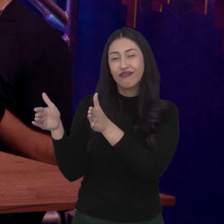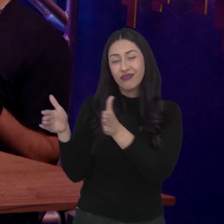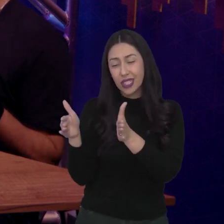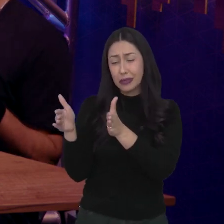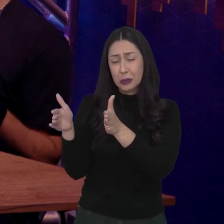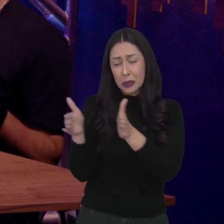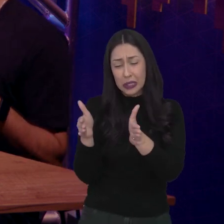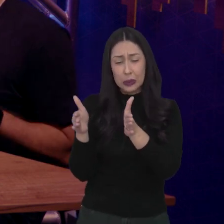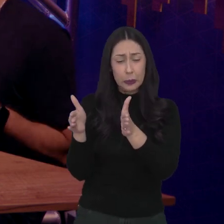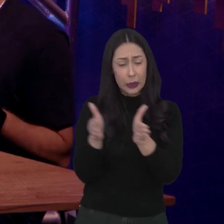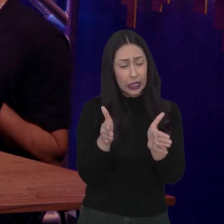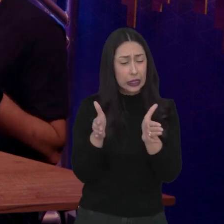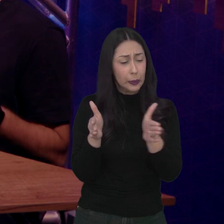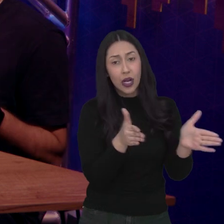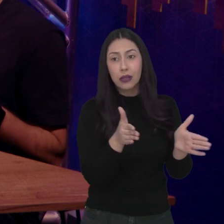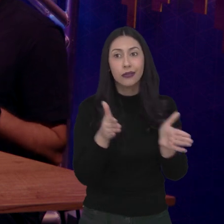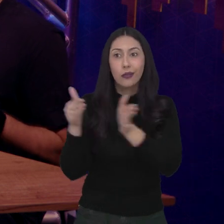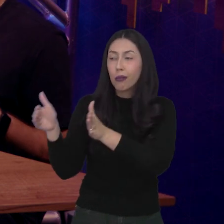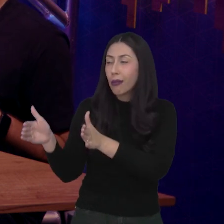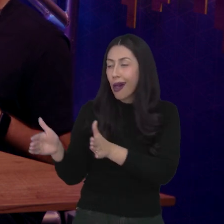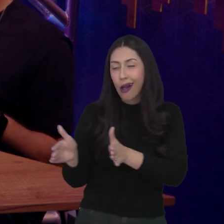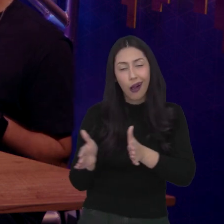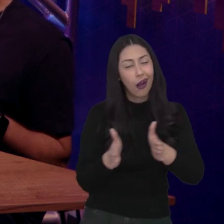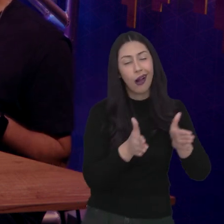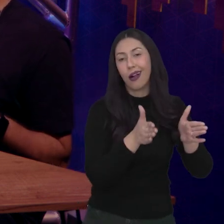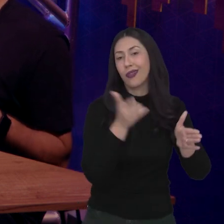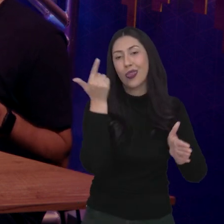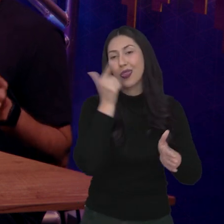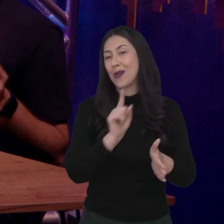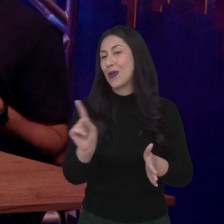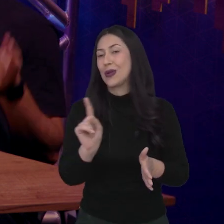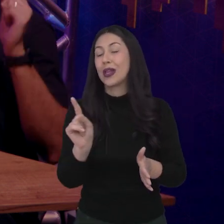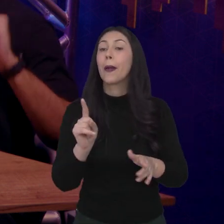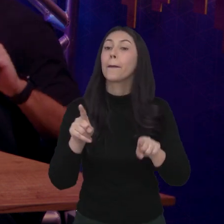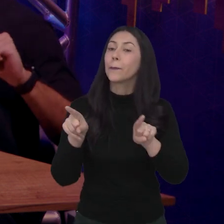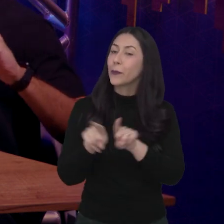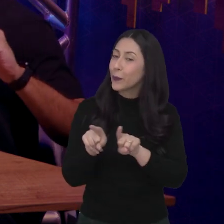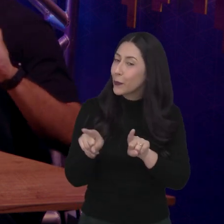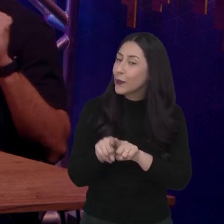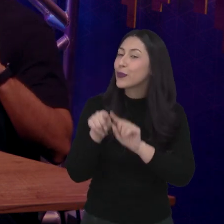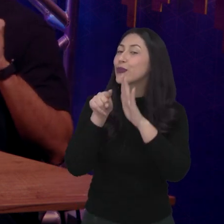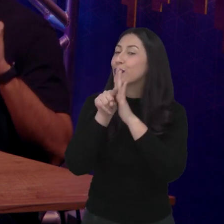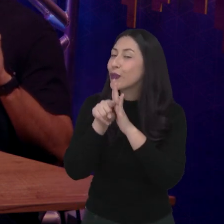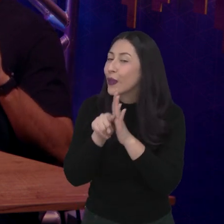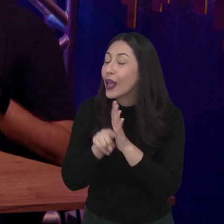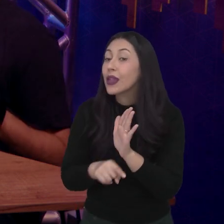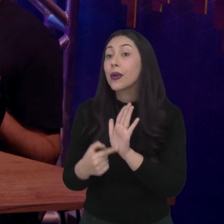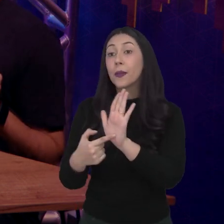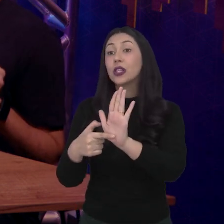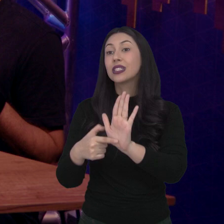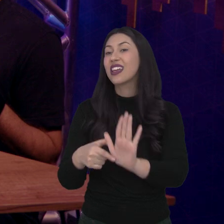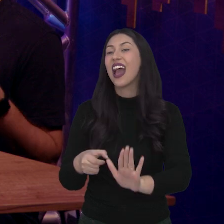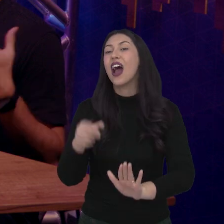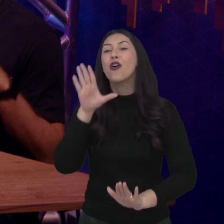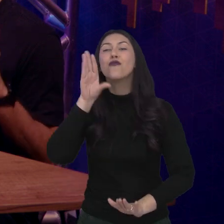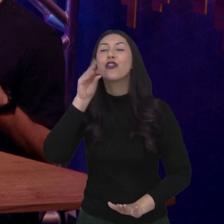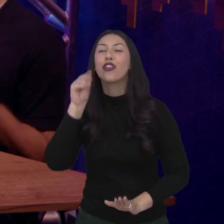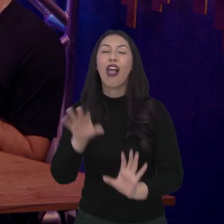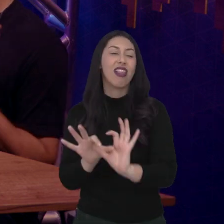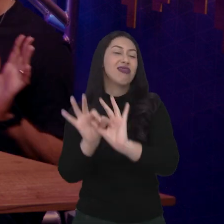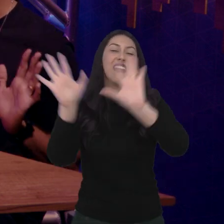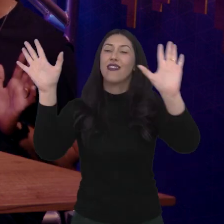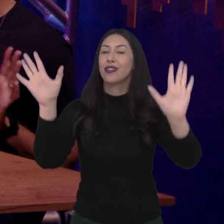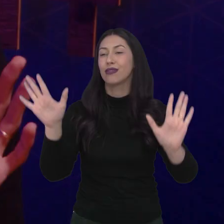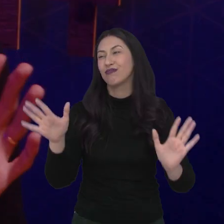entrega, você não consegue entrar nesse estado de flow. Uhum. Tem também, as pesquisas também apontam que também deixar os